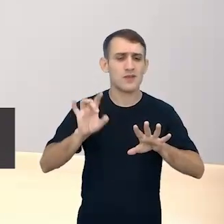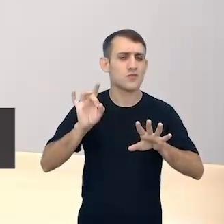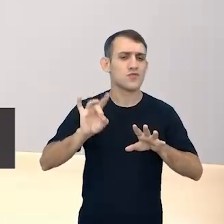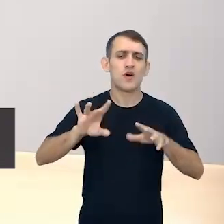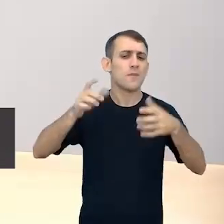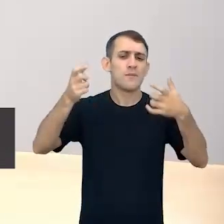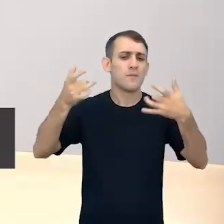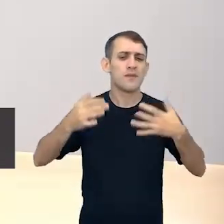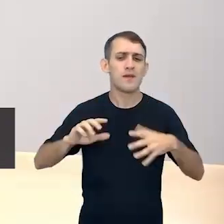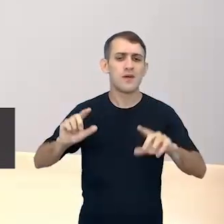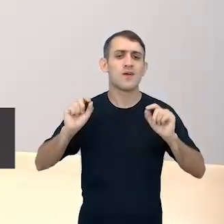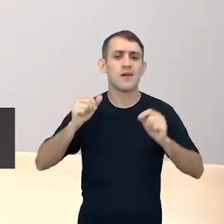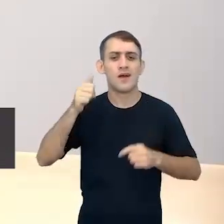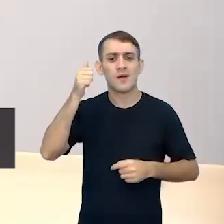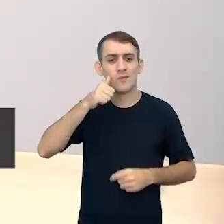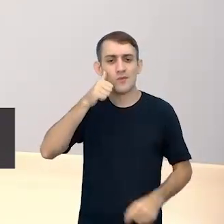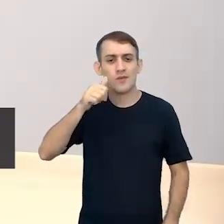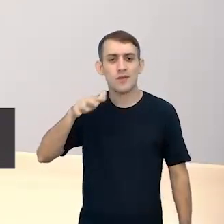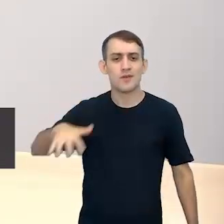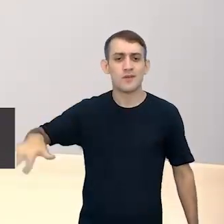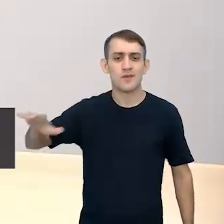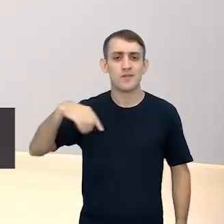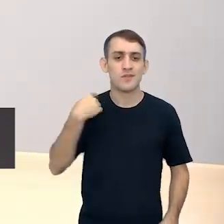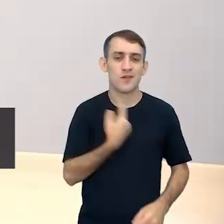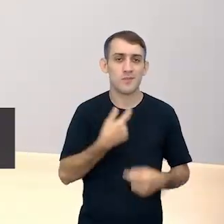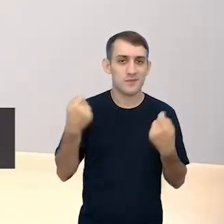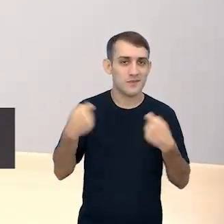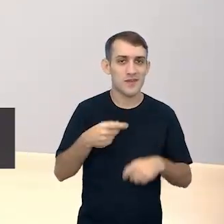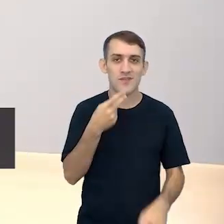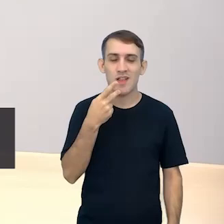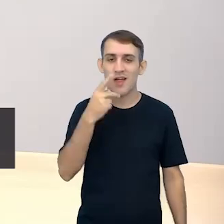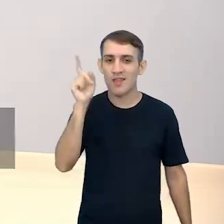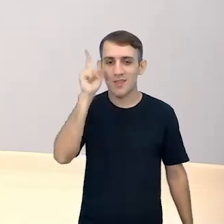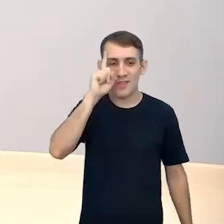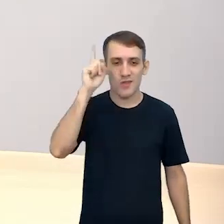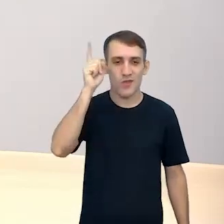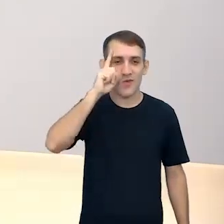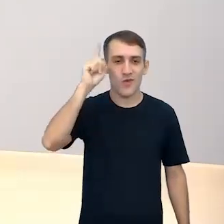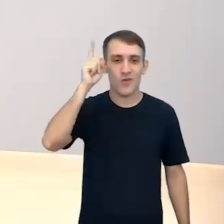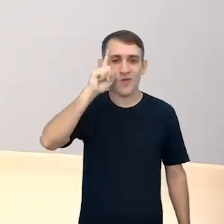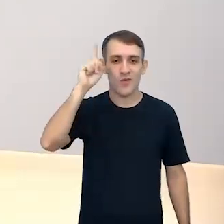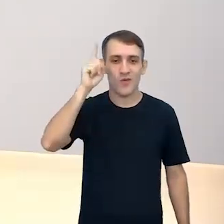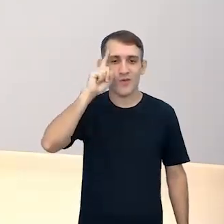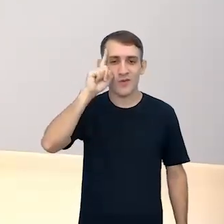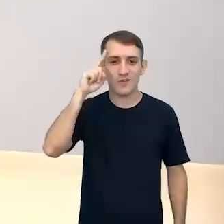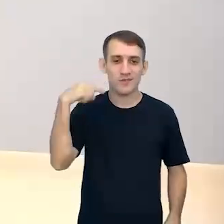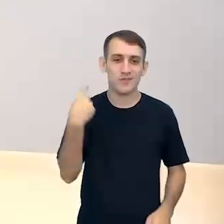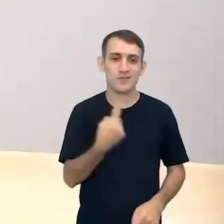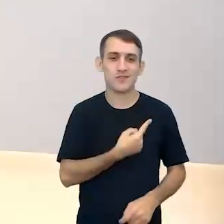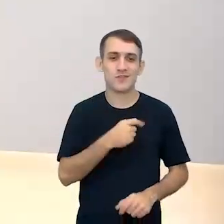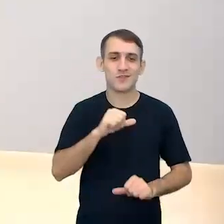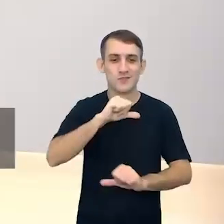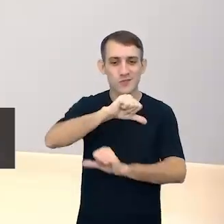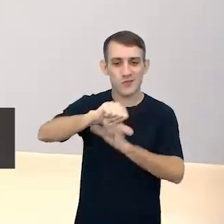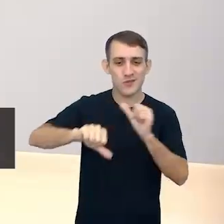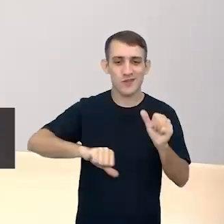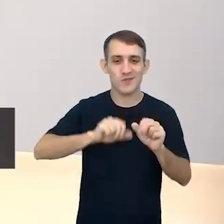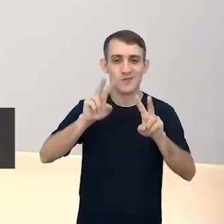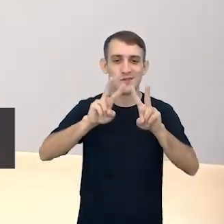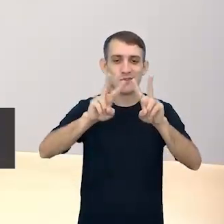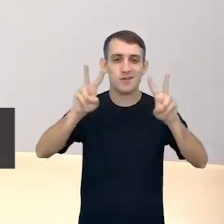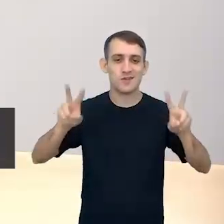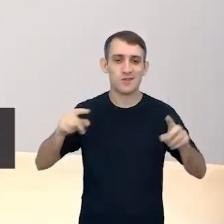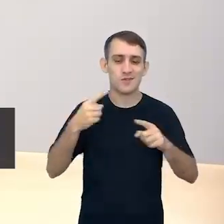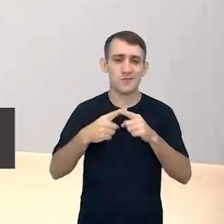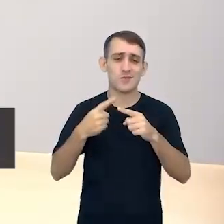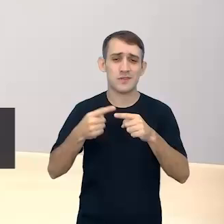claro que as mulheres a gente tem que falar todos os dias, né? Que nós trocamos a ordem da pauta, porque muito se